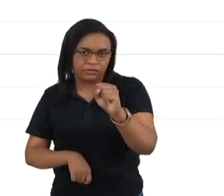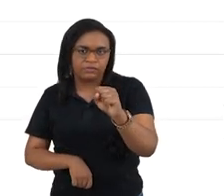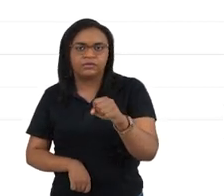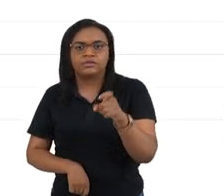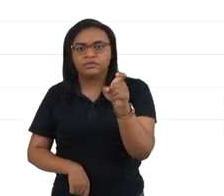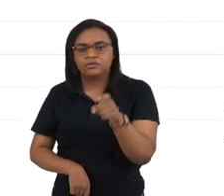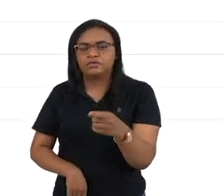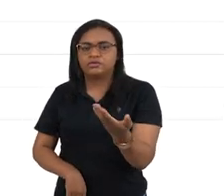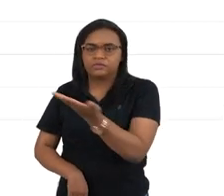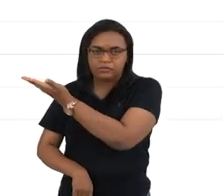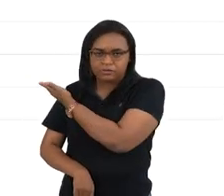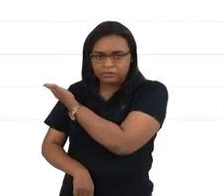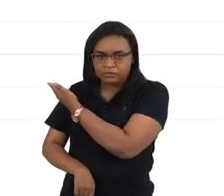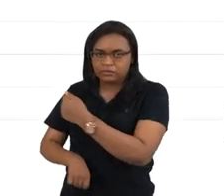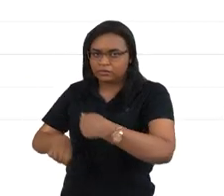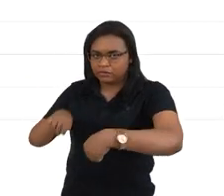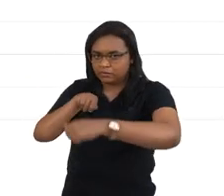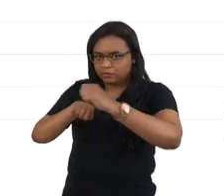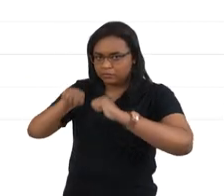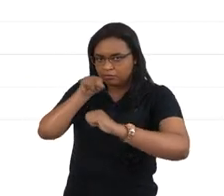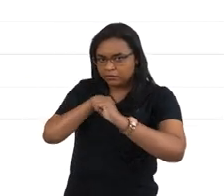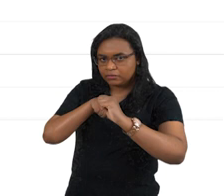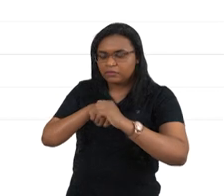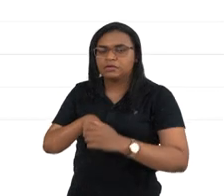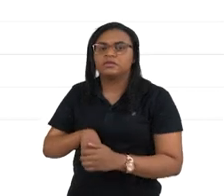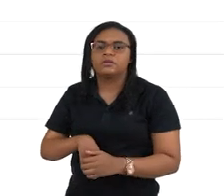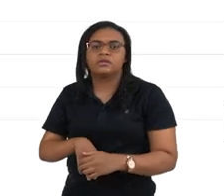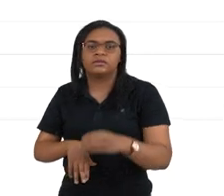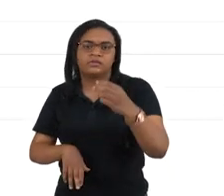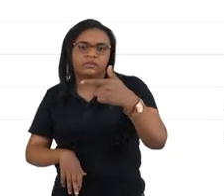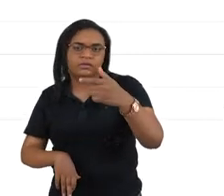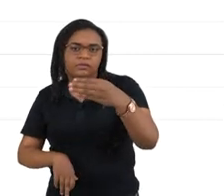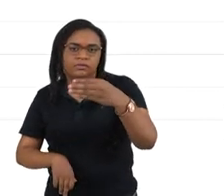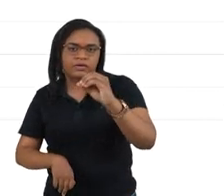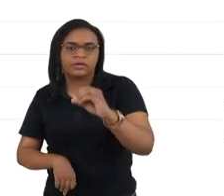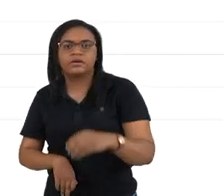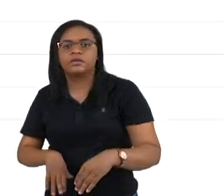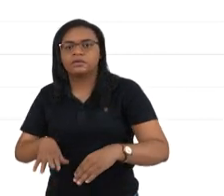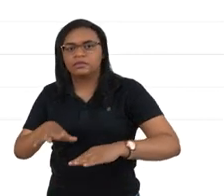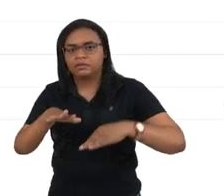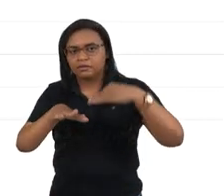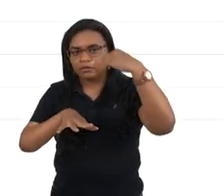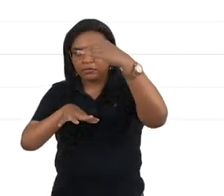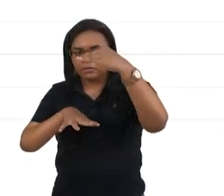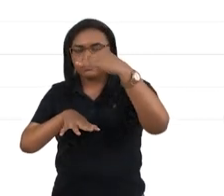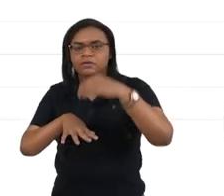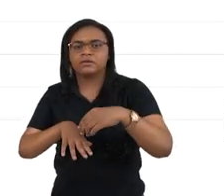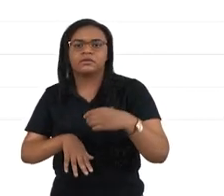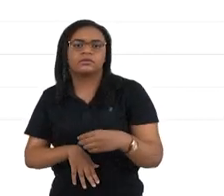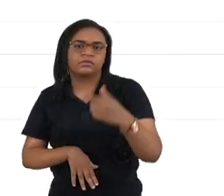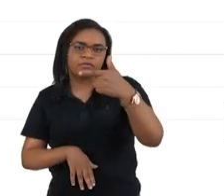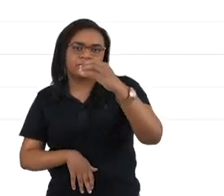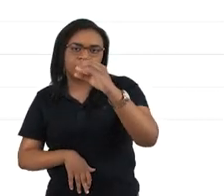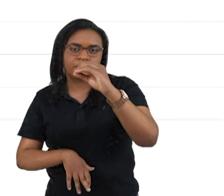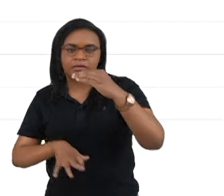eu inverto as outras. Se o 240 estava embaixo, ele vai para cima. E o 200 que estava em cima, vai para baixo. Agora, elas estão